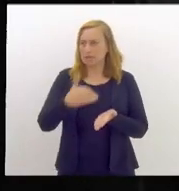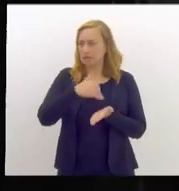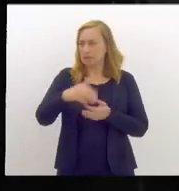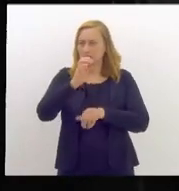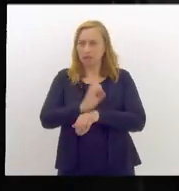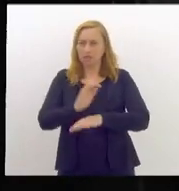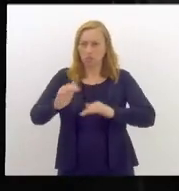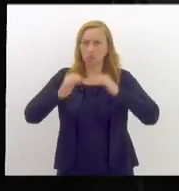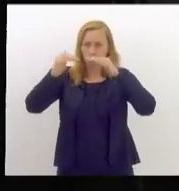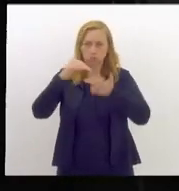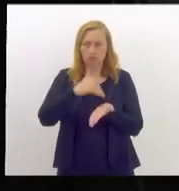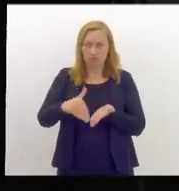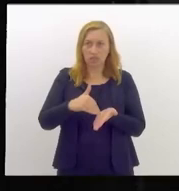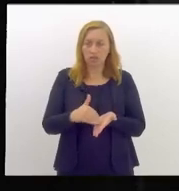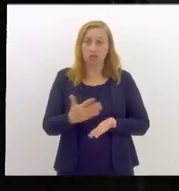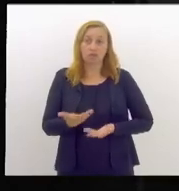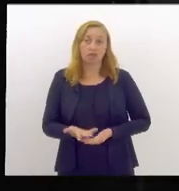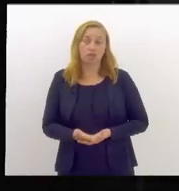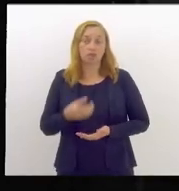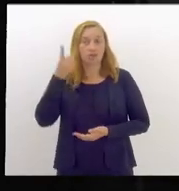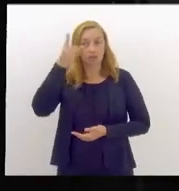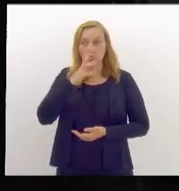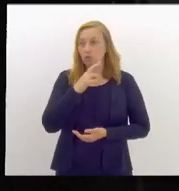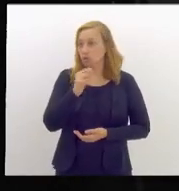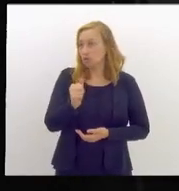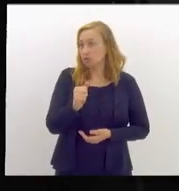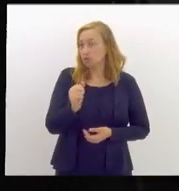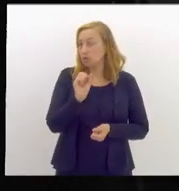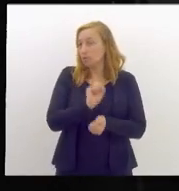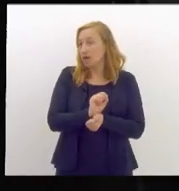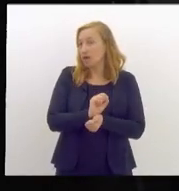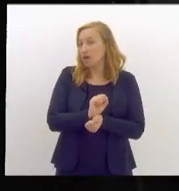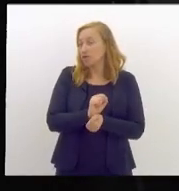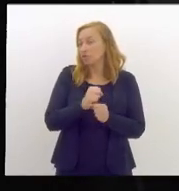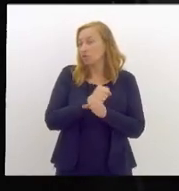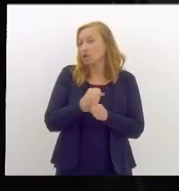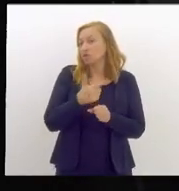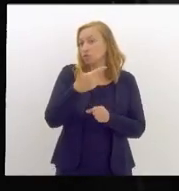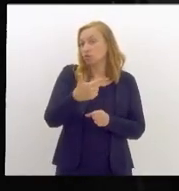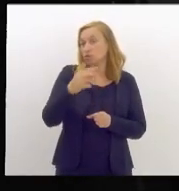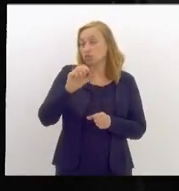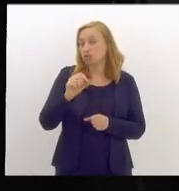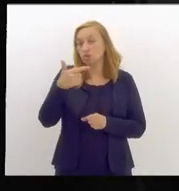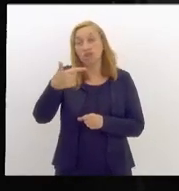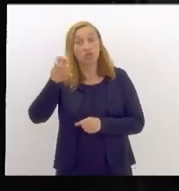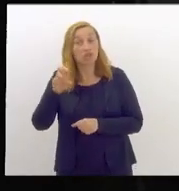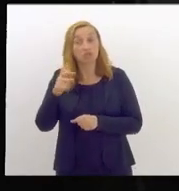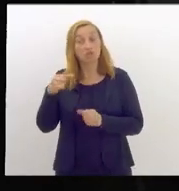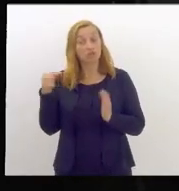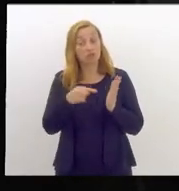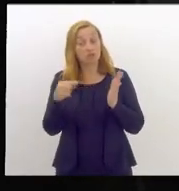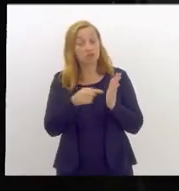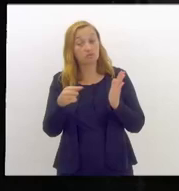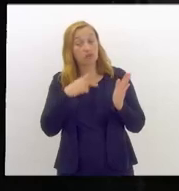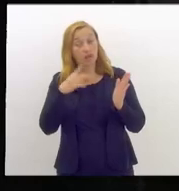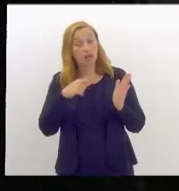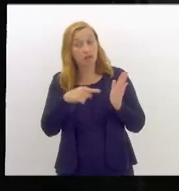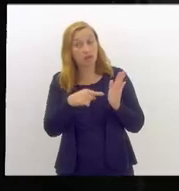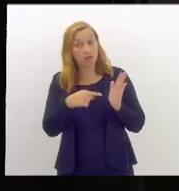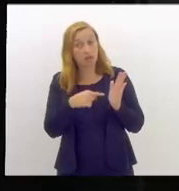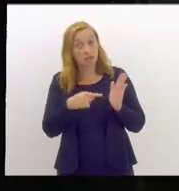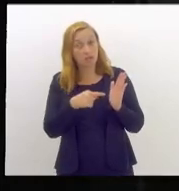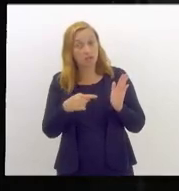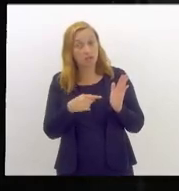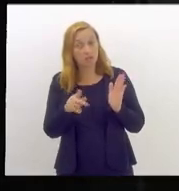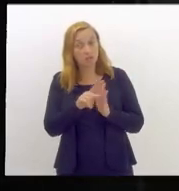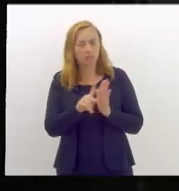estado de subsecretário de estado estaria um deputado Rodrigo Amorim congelados desde 2015 é o que diz aqui a própria justificativa do projeto